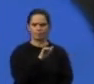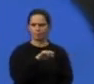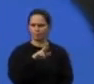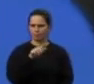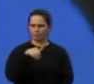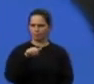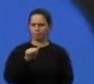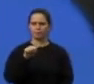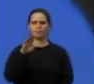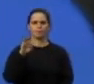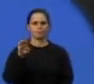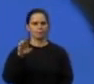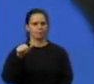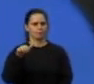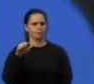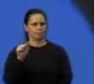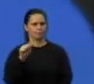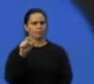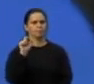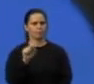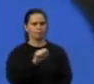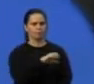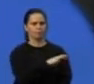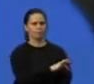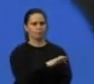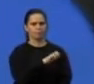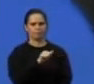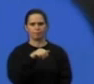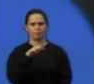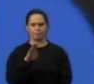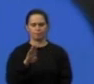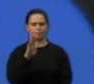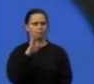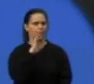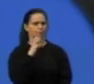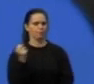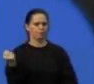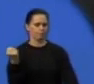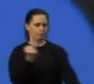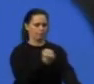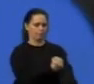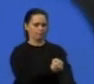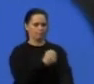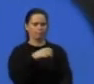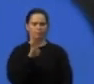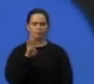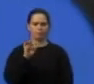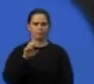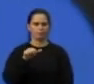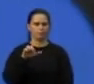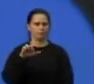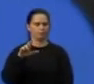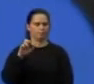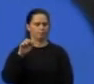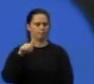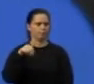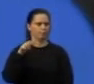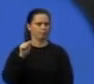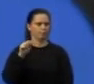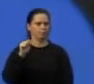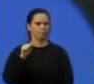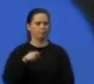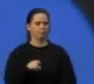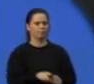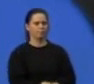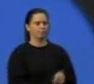também conhecida pela sigla FAB, ferimento por armas brancas. Os traumatismos